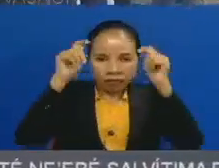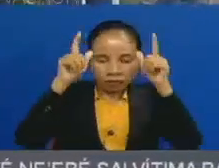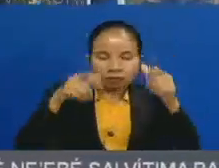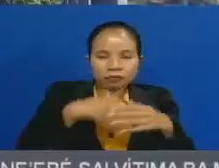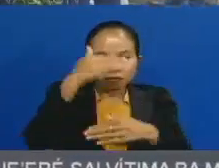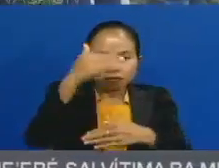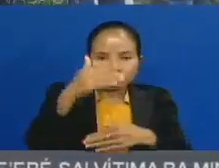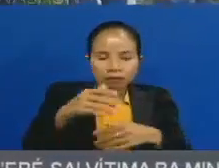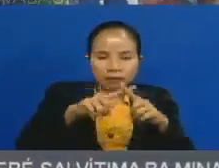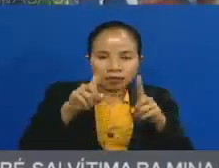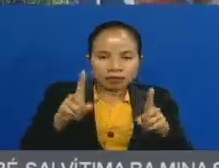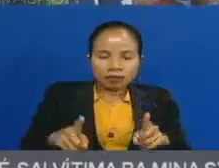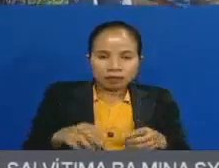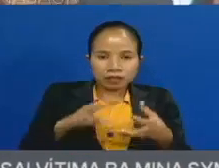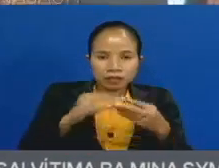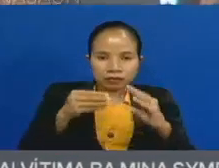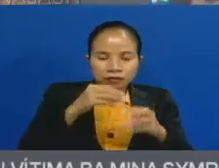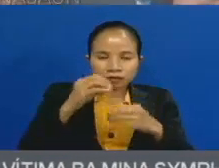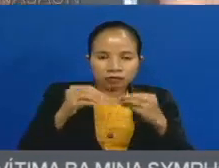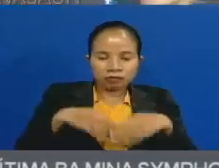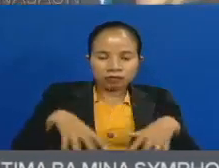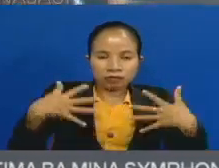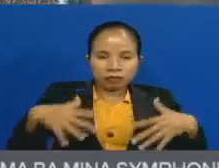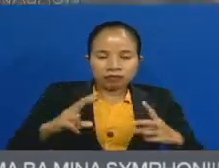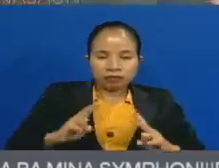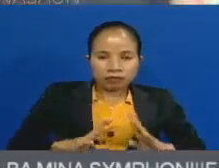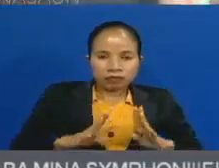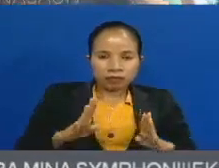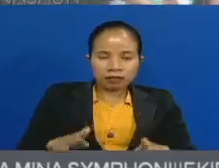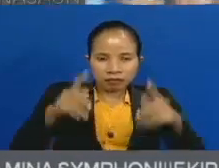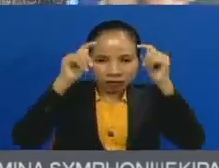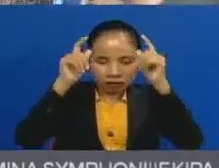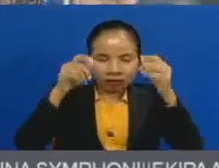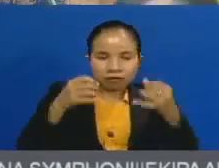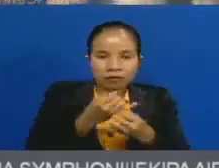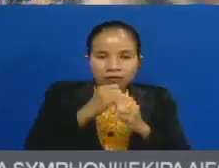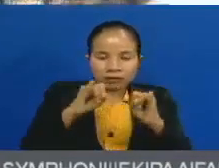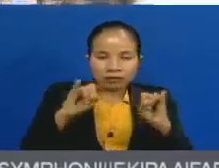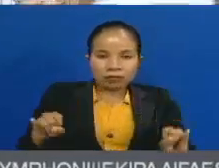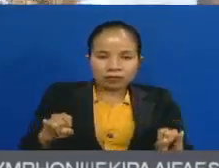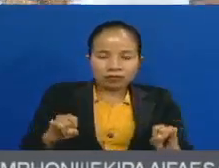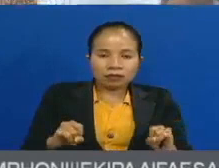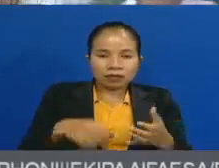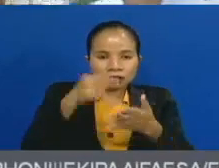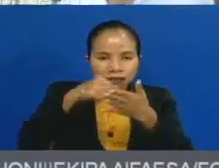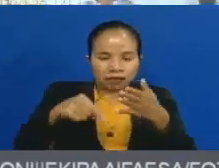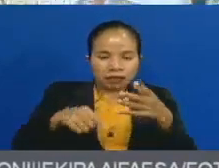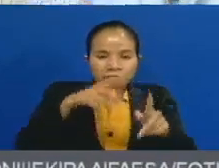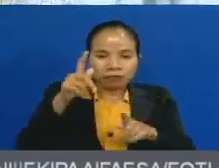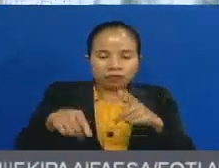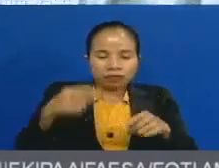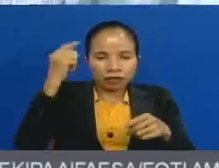oi. Mai bem. História com a baluta saudoso nia, mas Timor-Leste nia o contrastic an, haquera cona e o povo